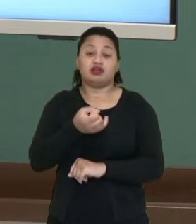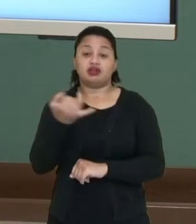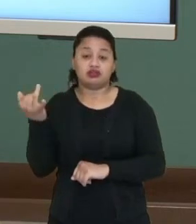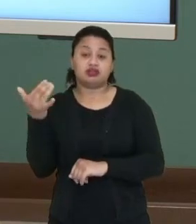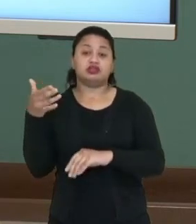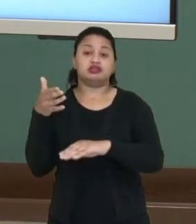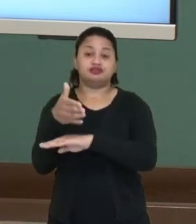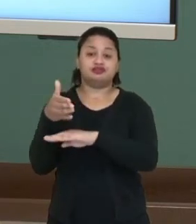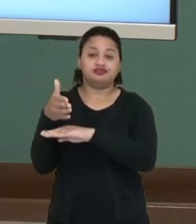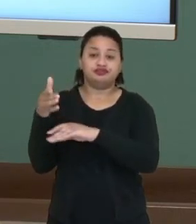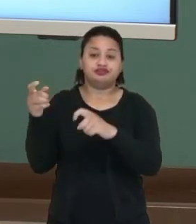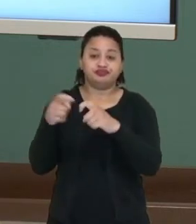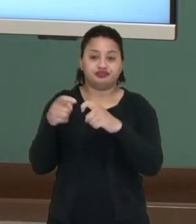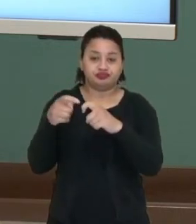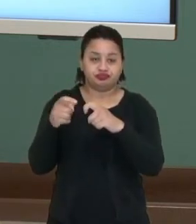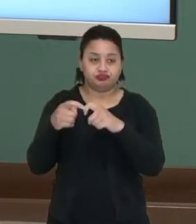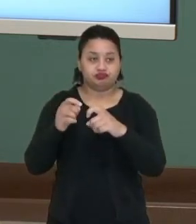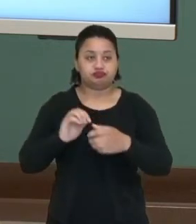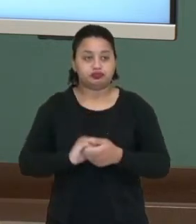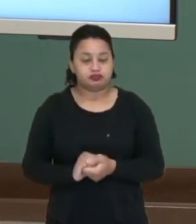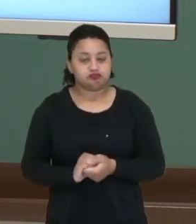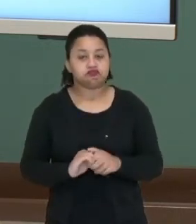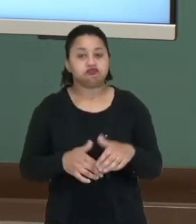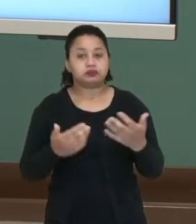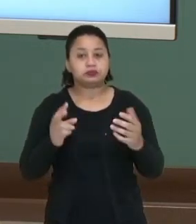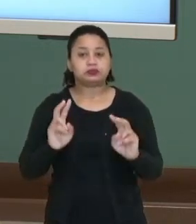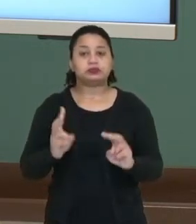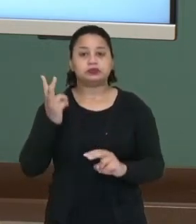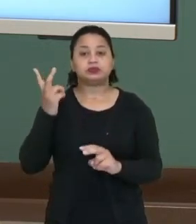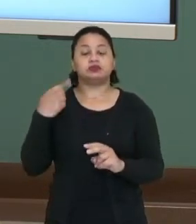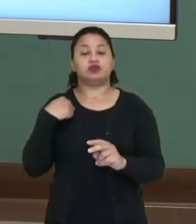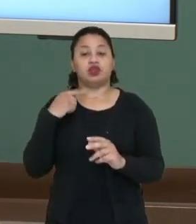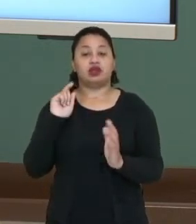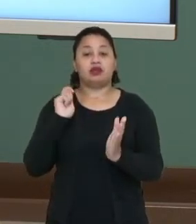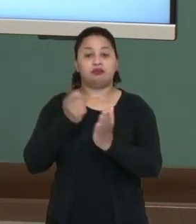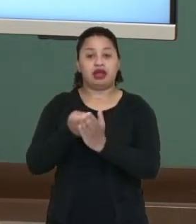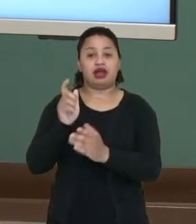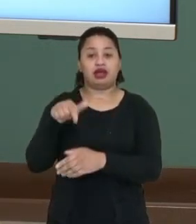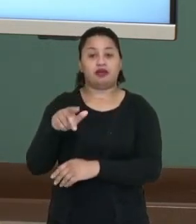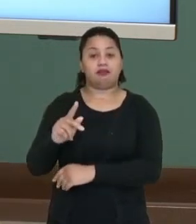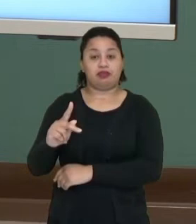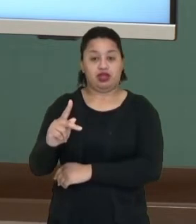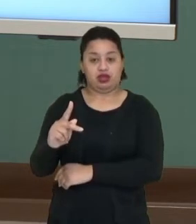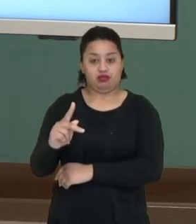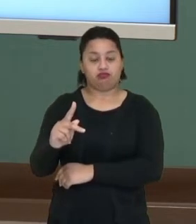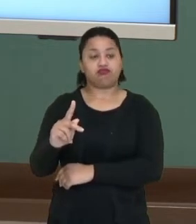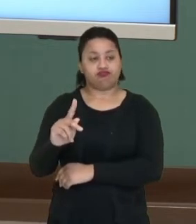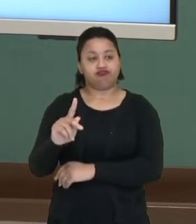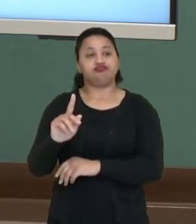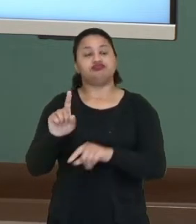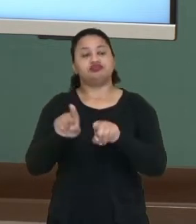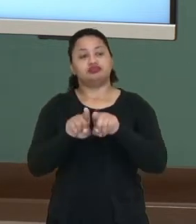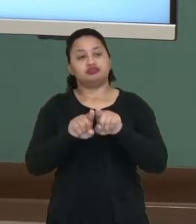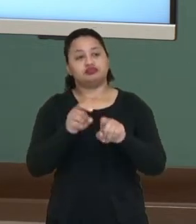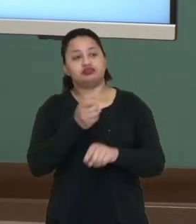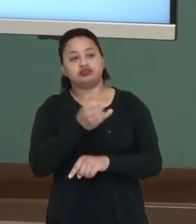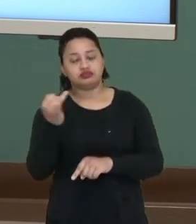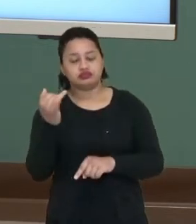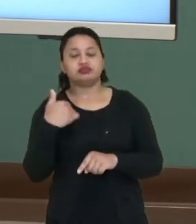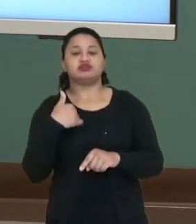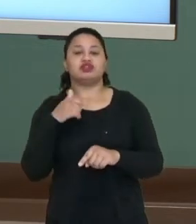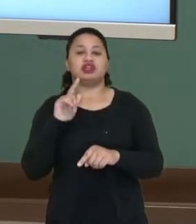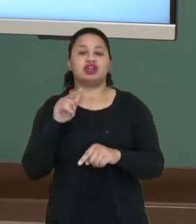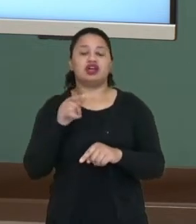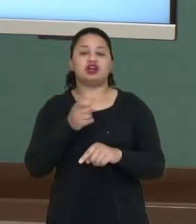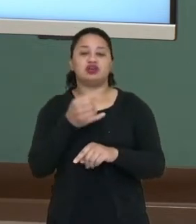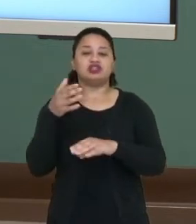a serem realizadas. Chamando o valor pago de P, para organizar as coisas, e a quantidade de consultas de